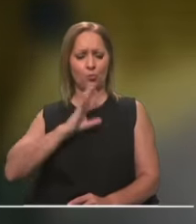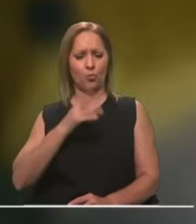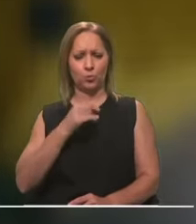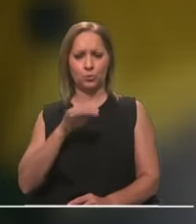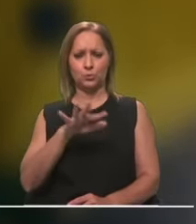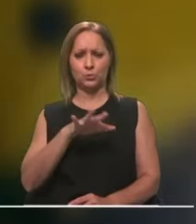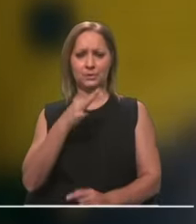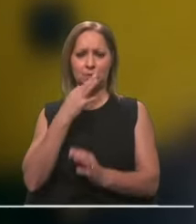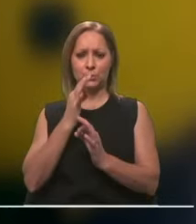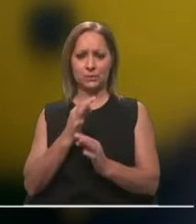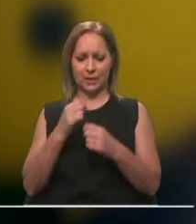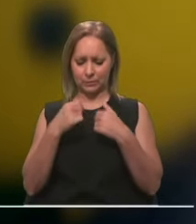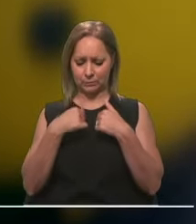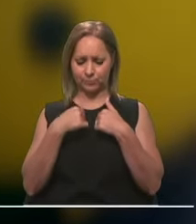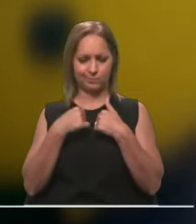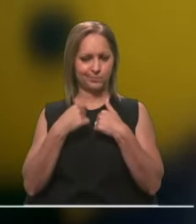si.